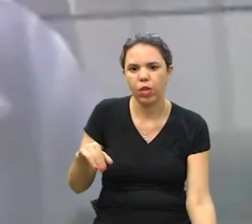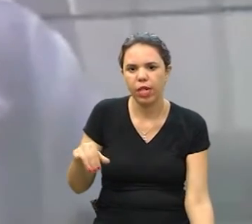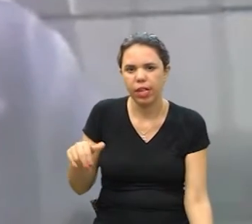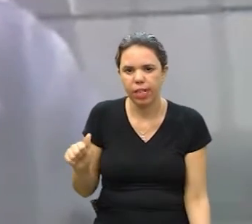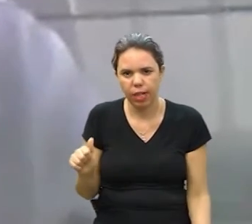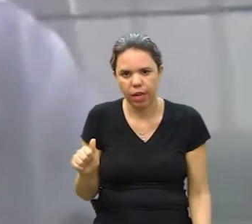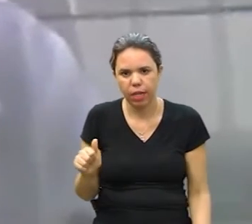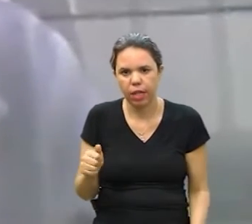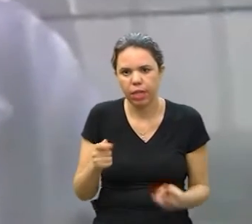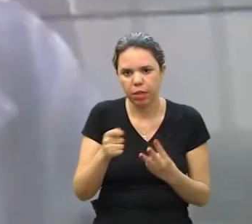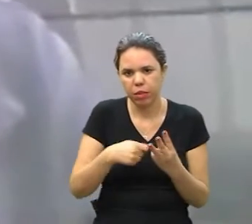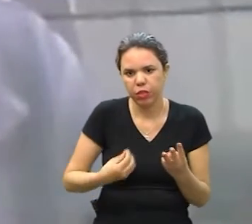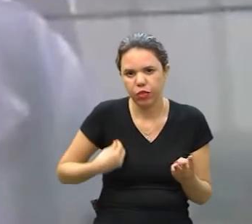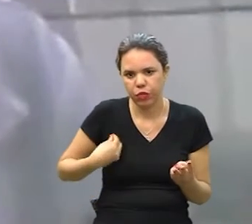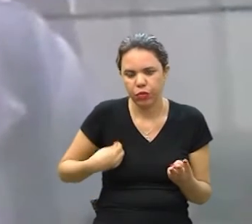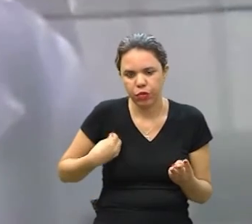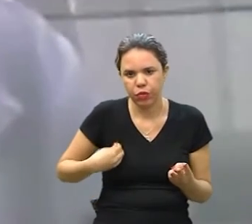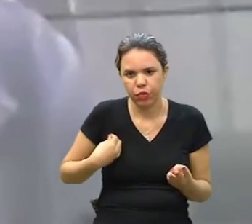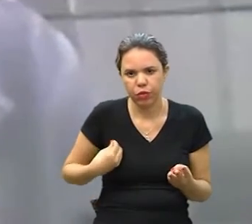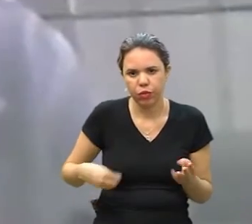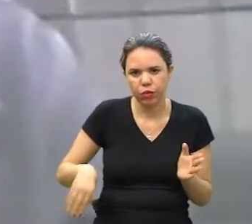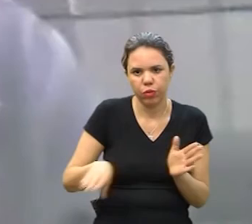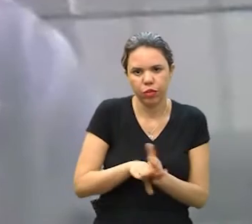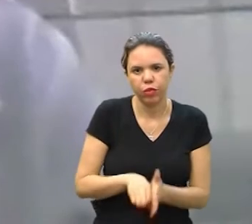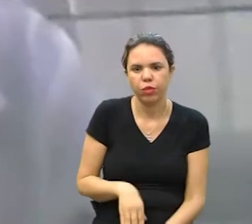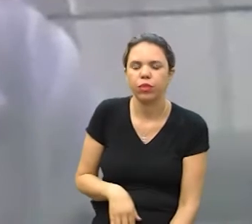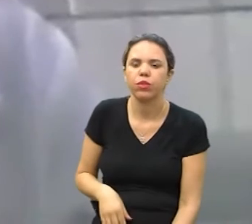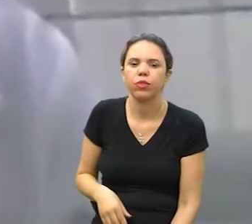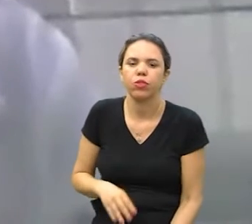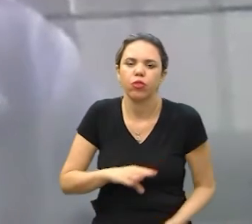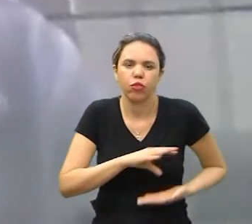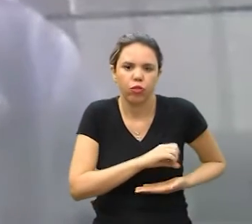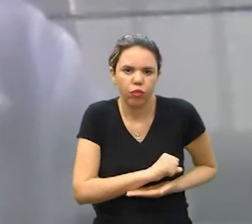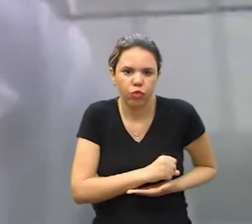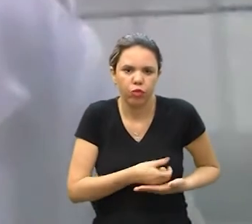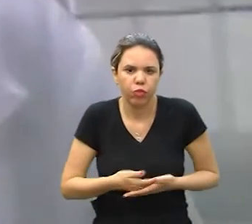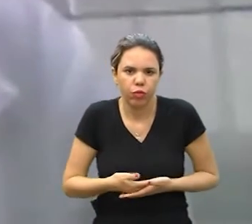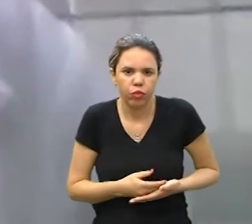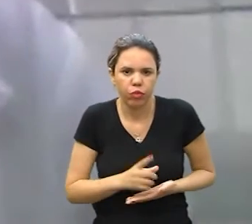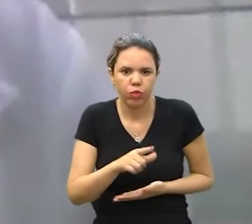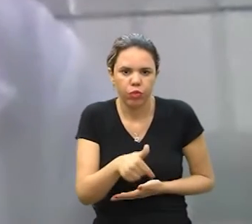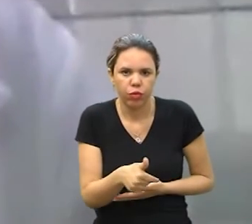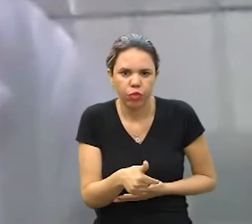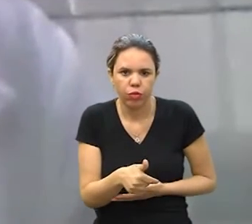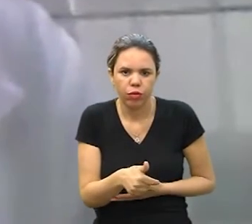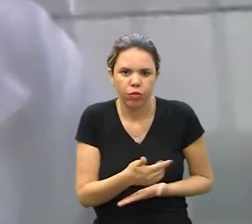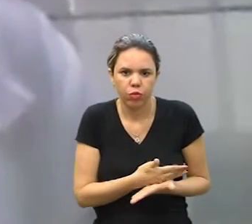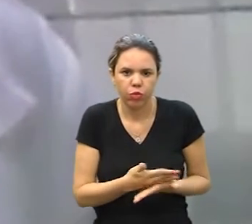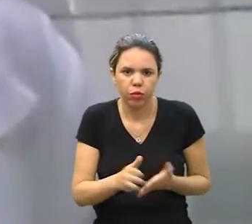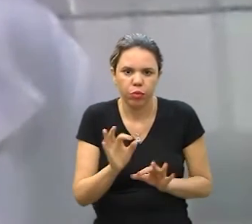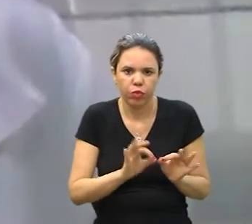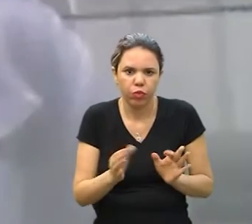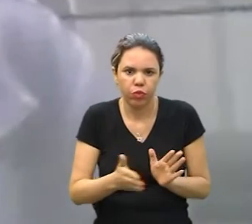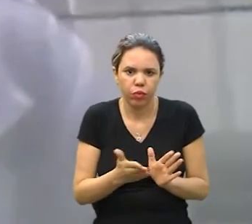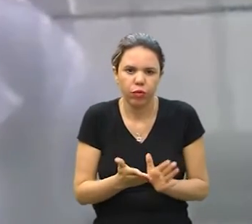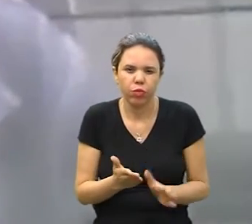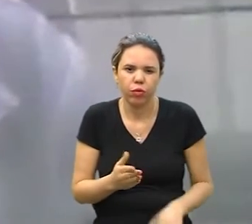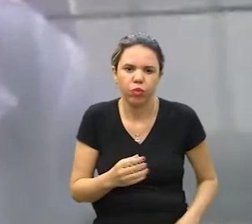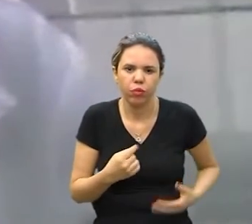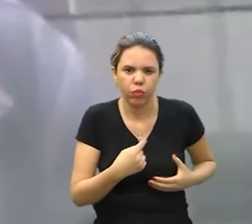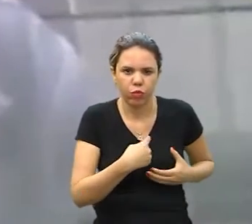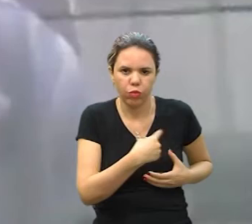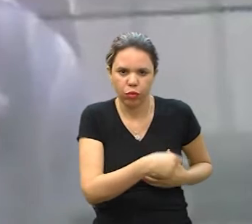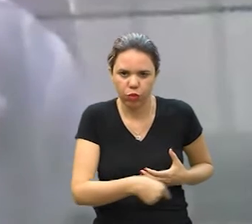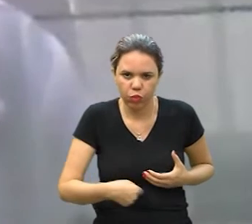nos primeiros 3 meses de vida, a melatonina vem do leite materno, né? Depois ela começa a ser fabricada na